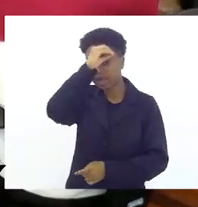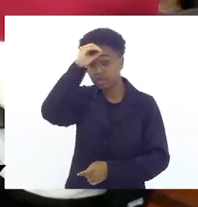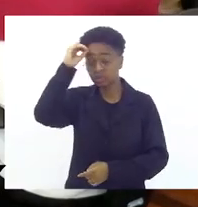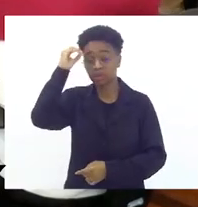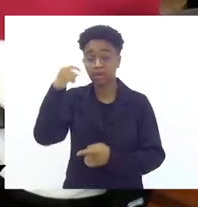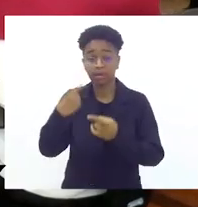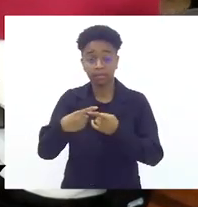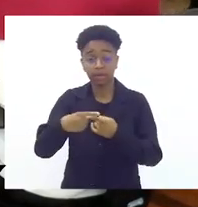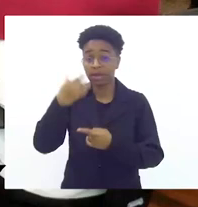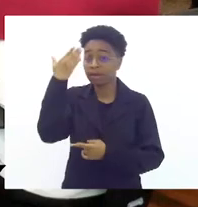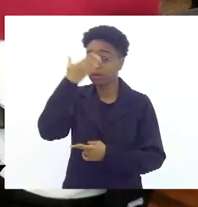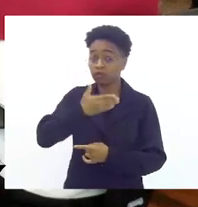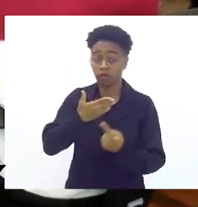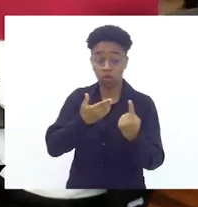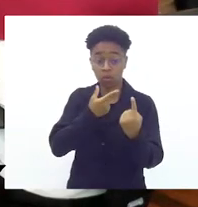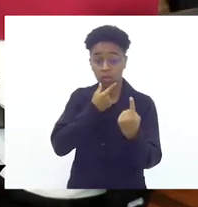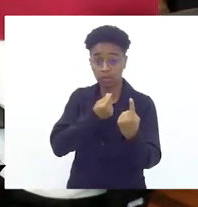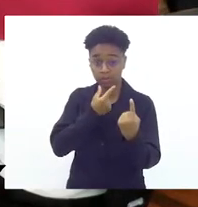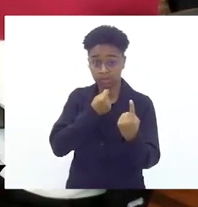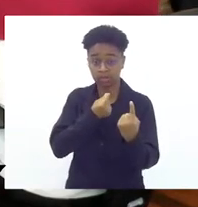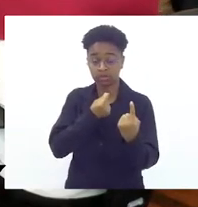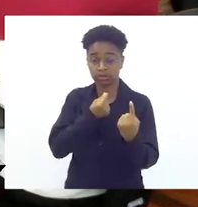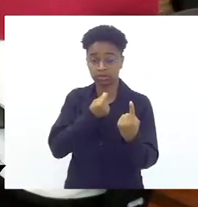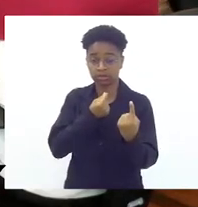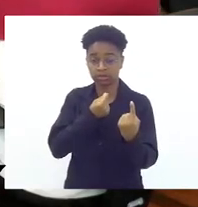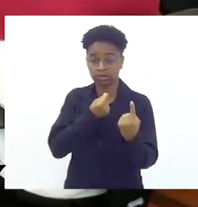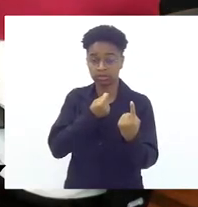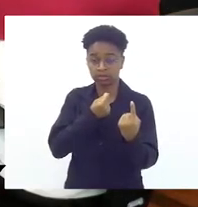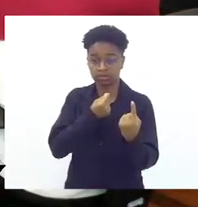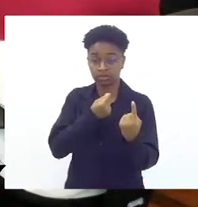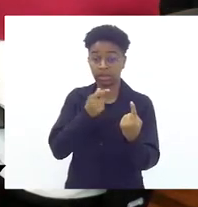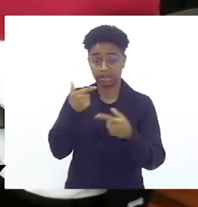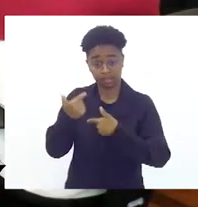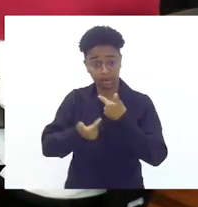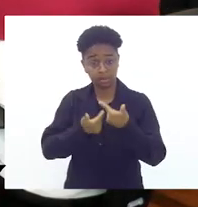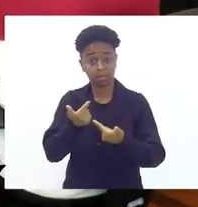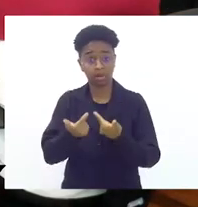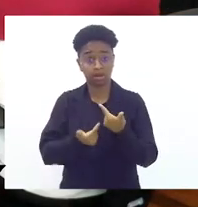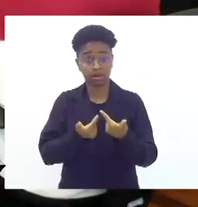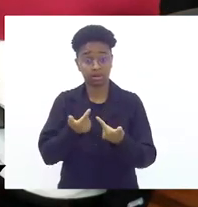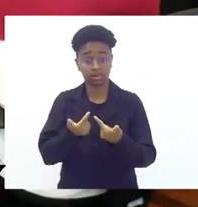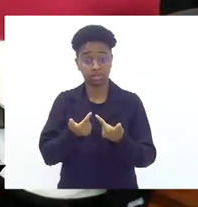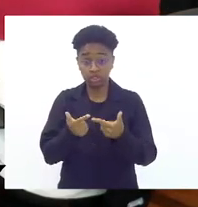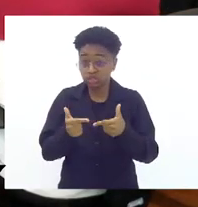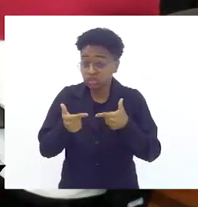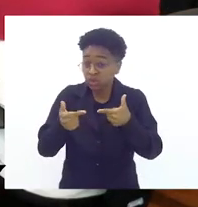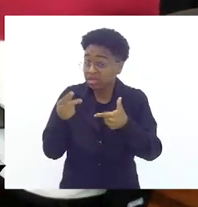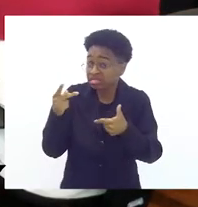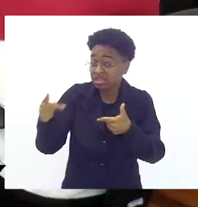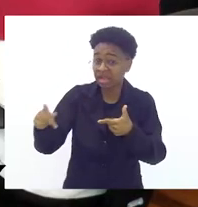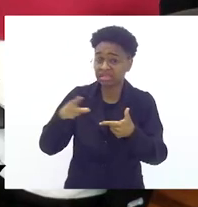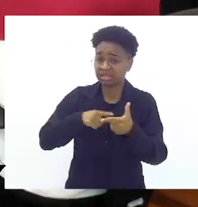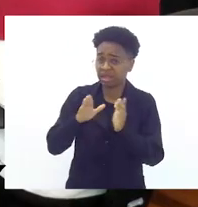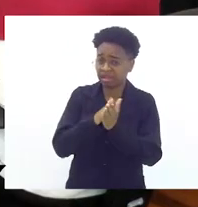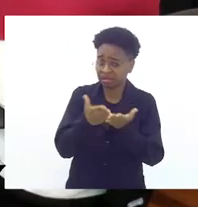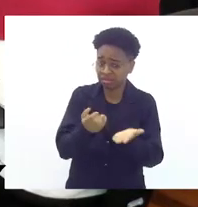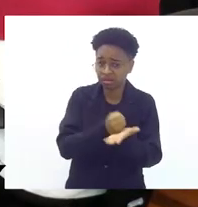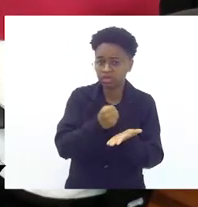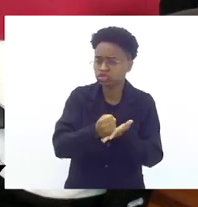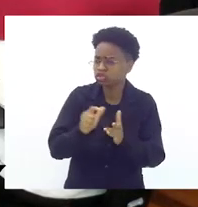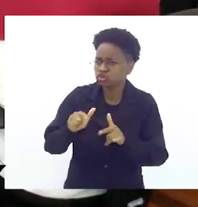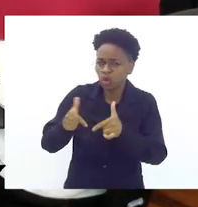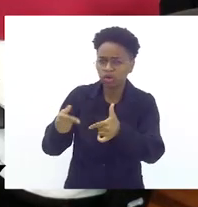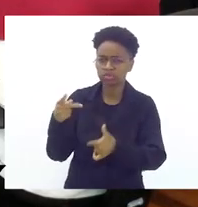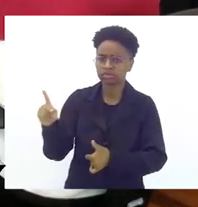provar que um dos meninos que tinha trabalhador Sorte dele que tinha uma carteira assinada a